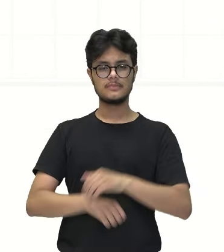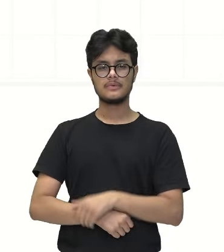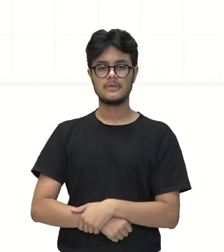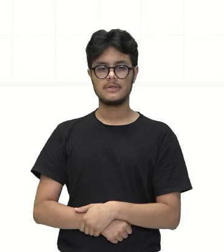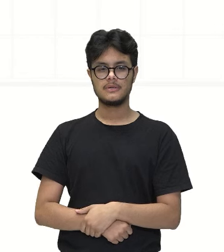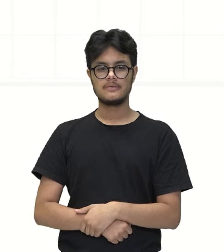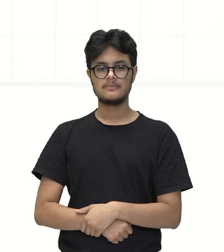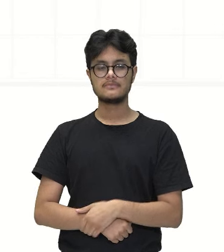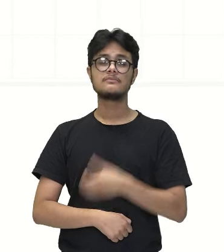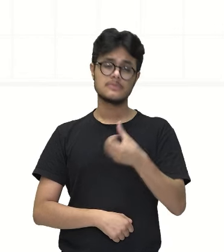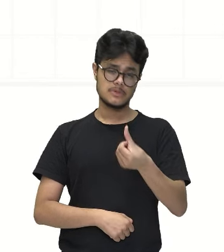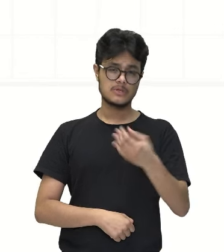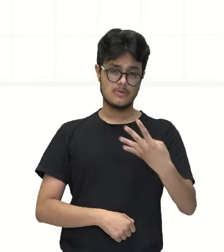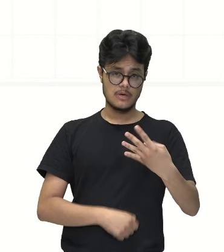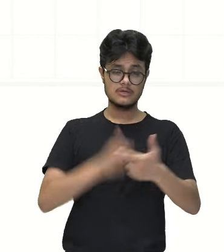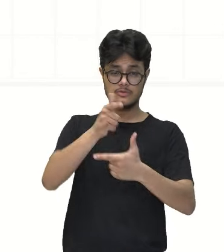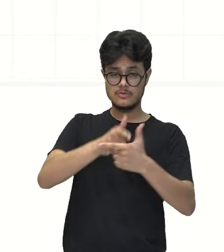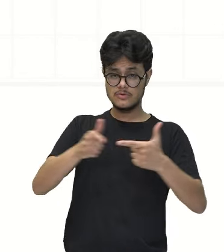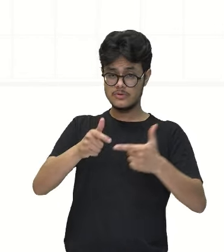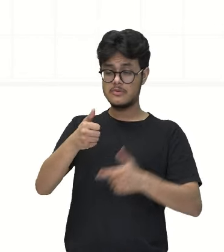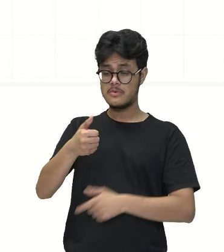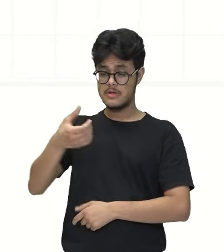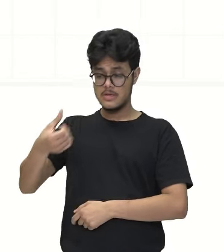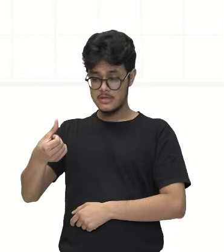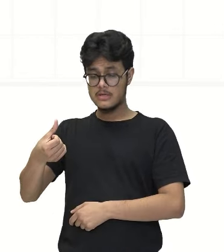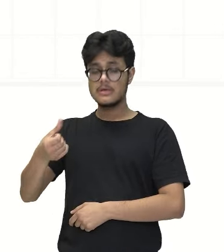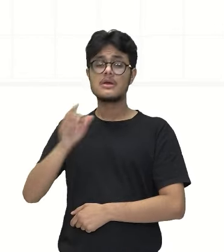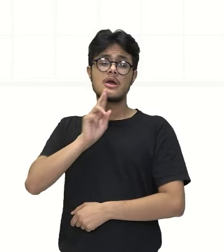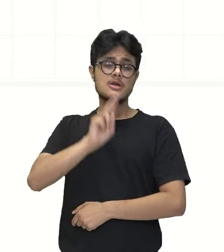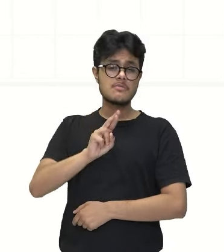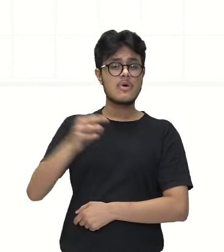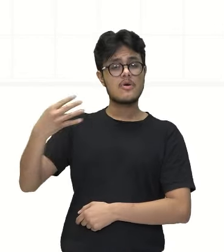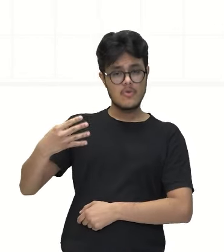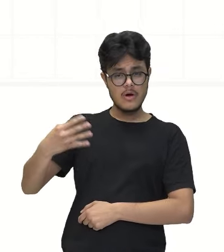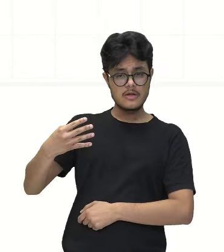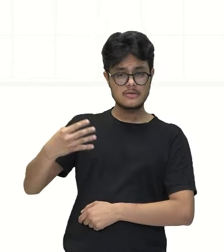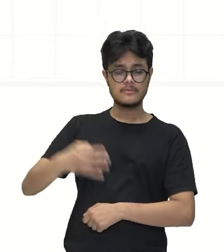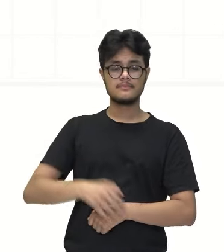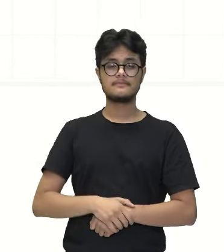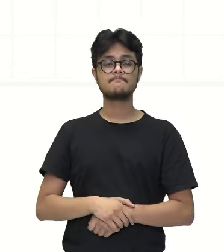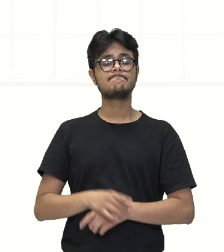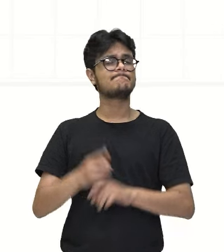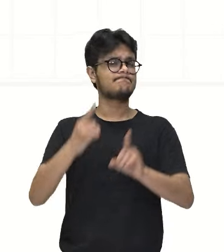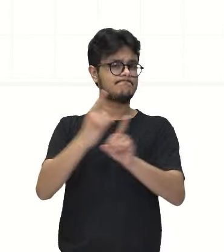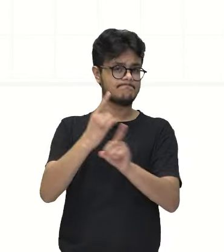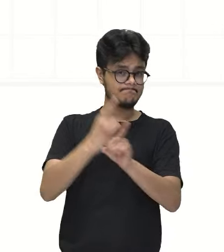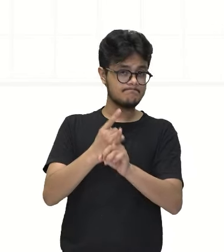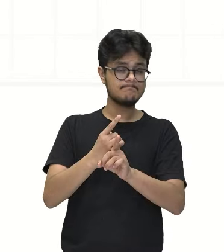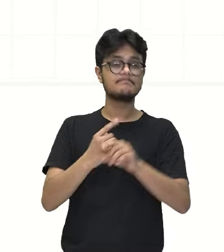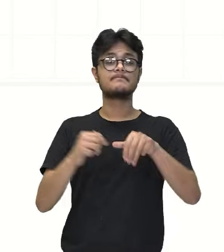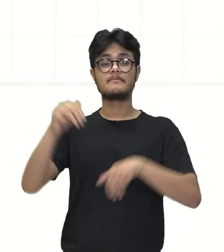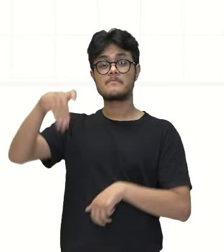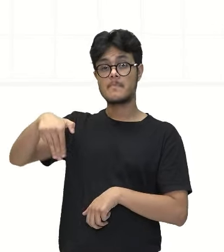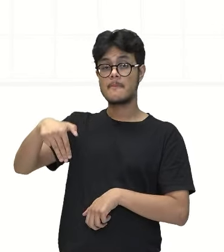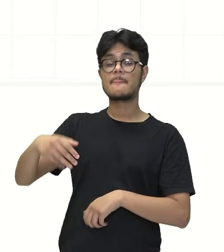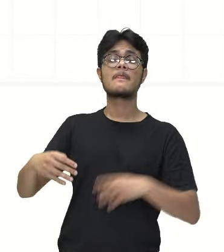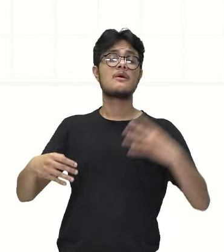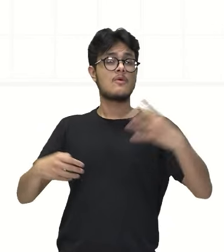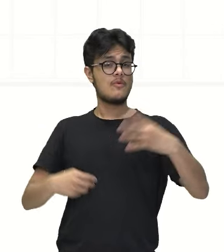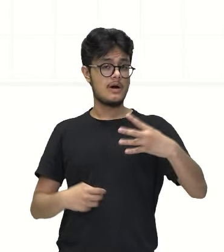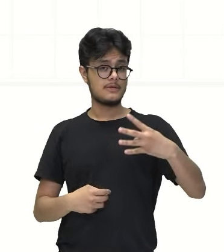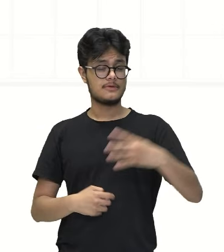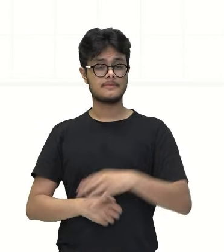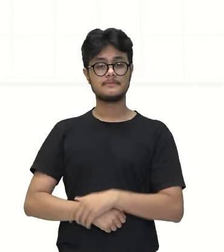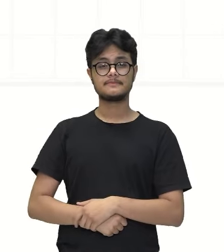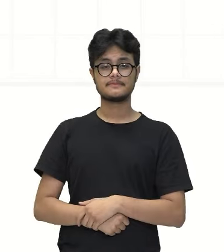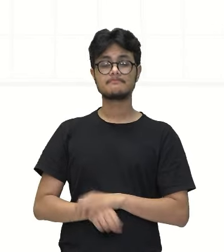64 dividido por 16 é igual a 4. Então, eu já encontrei o valor de M. Olha só, na própria figura,